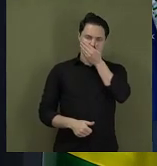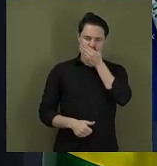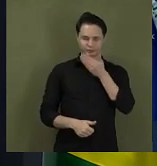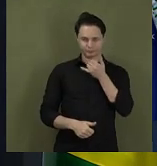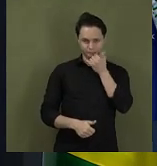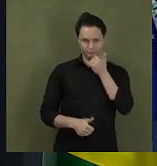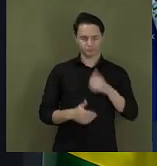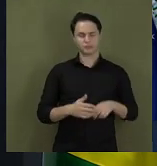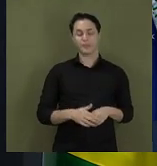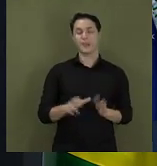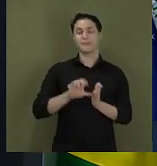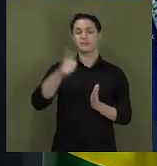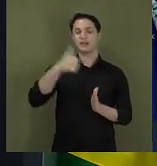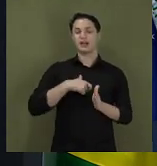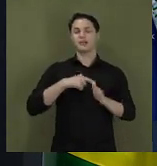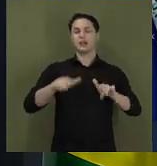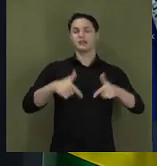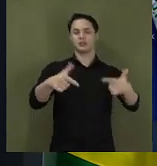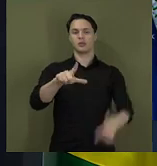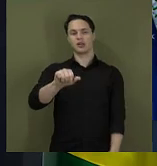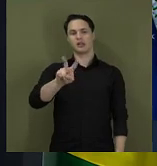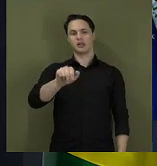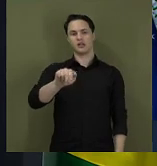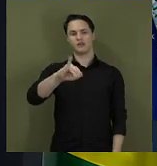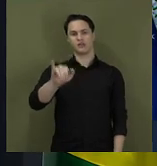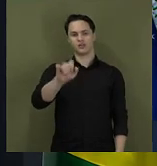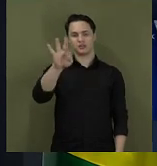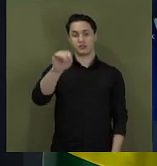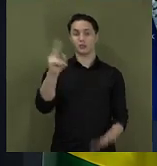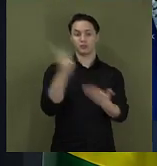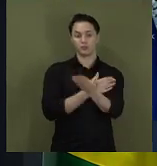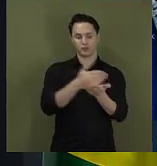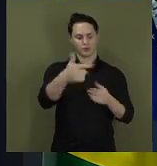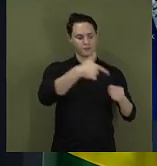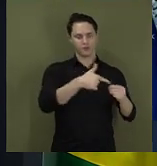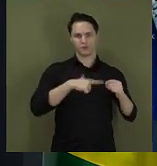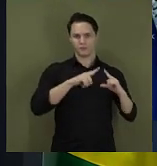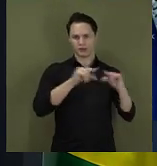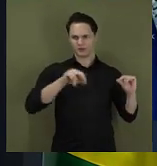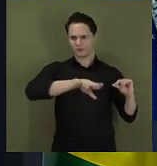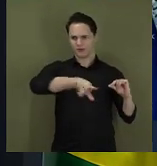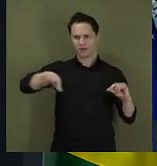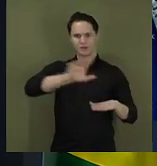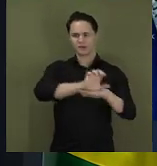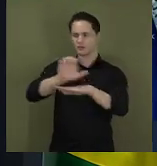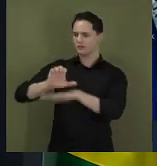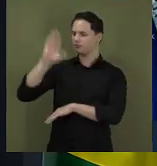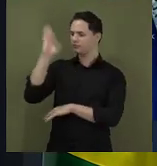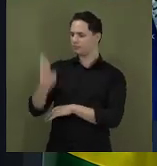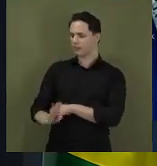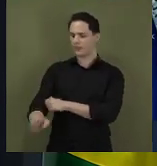da Operação Lava Jato. Começou em Curitiba, mas repercutiu nesse posto em Brasília e em vários estados brasileiros